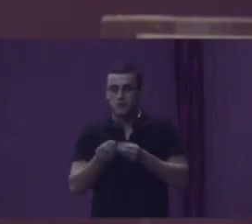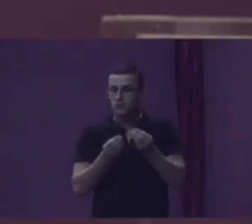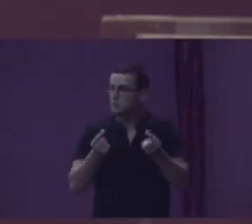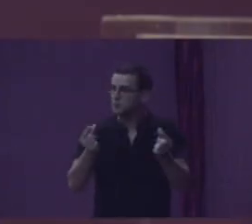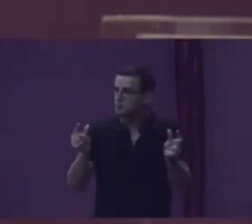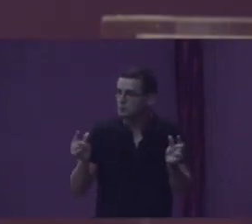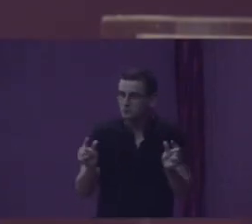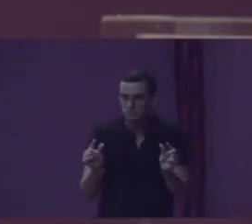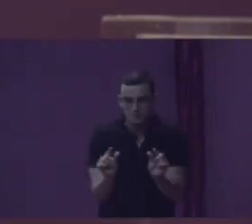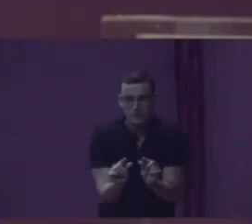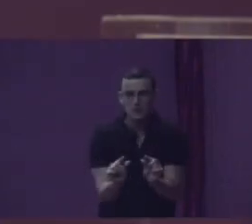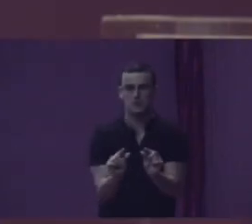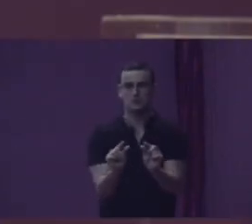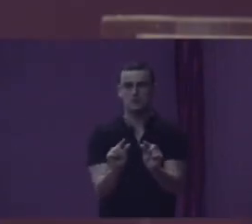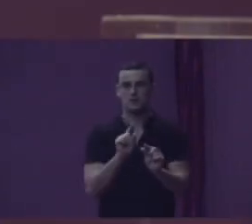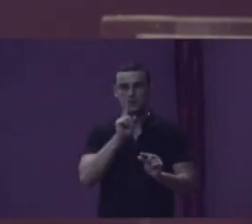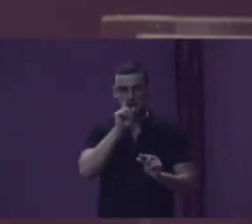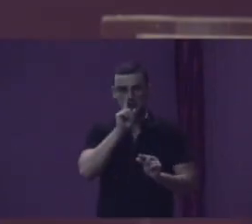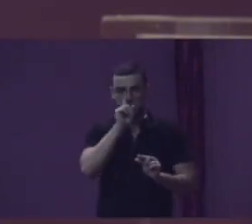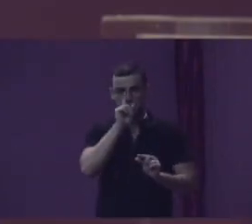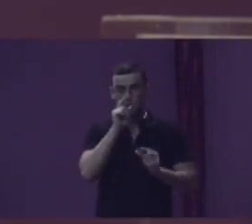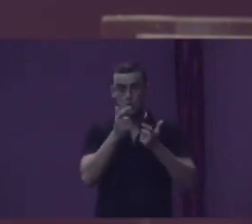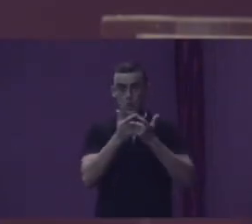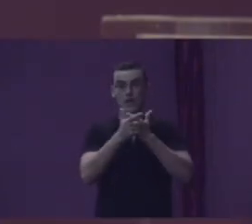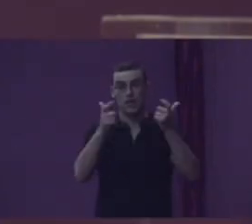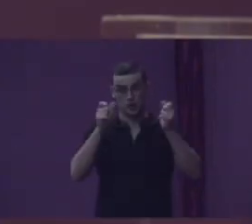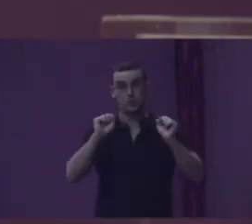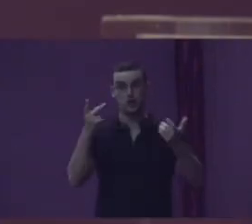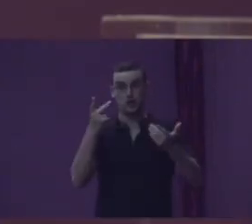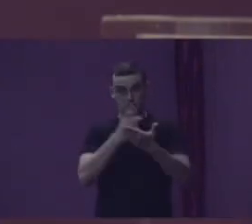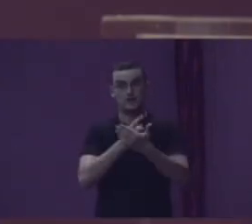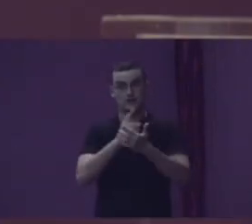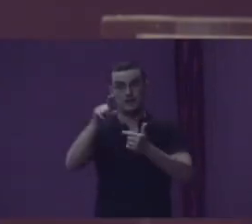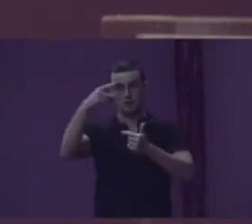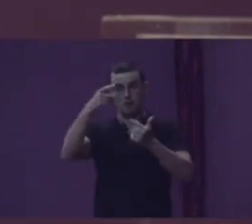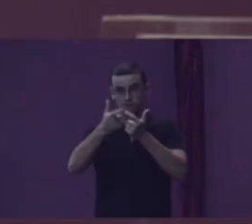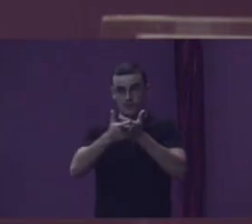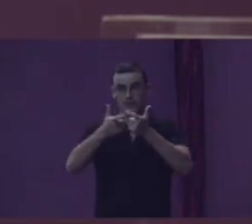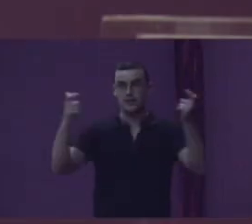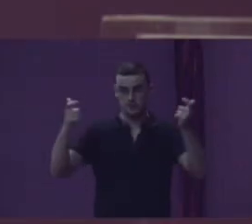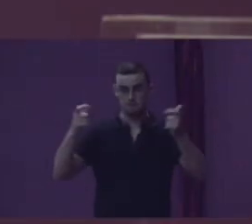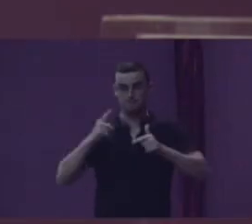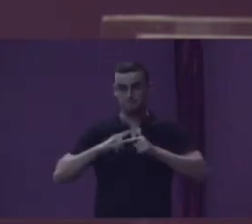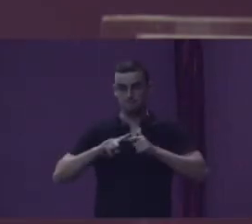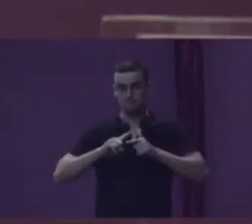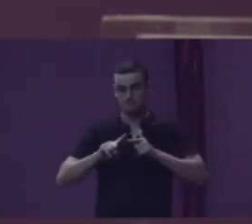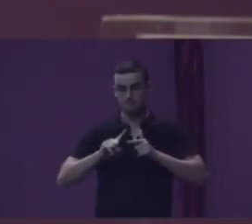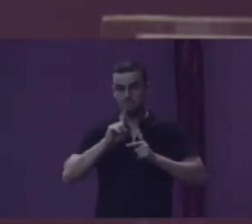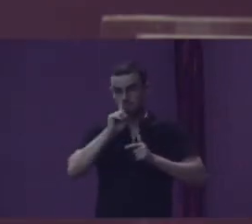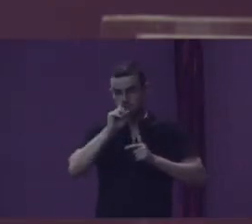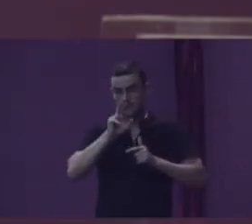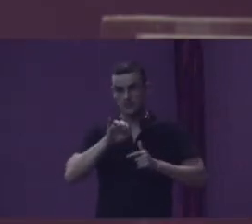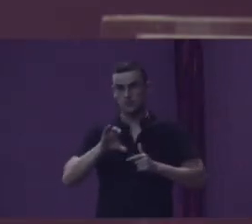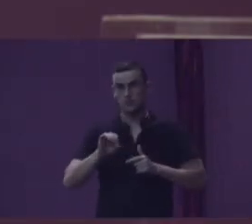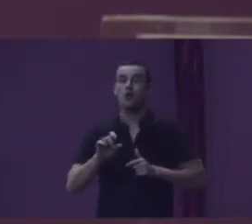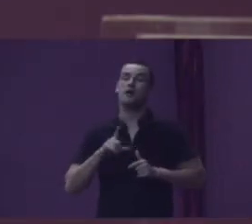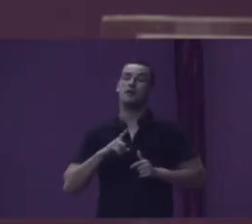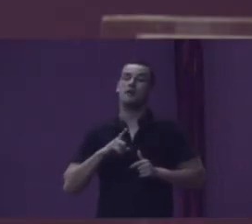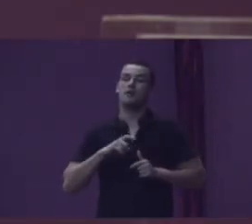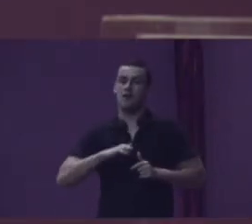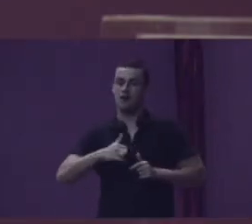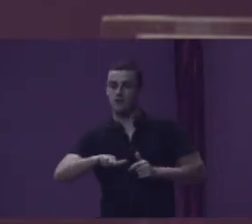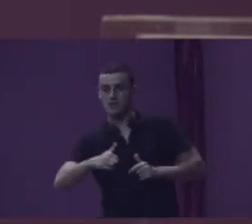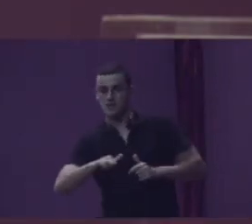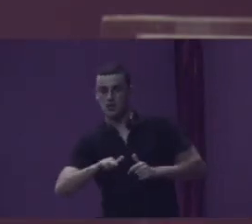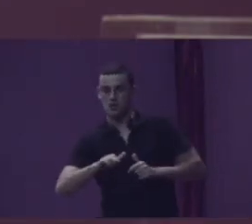criança pode ser um risco grande para a profissional. E tem risco também de avaliação negativa de